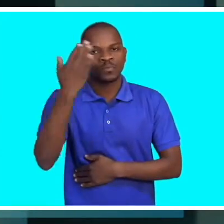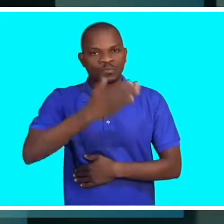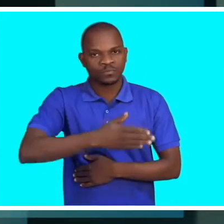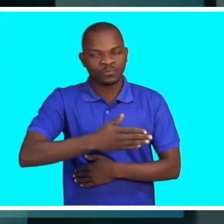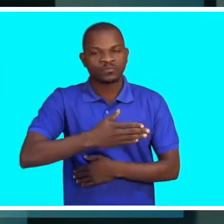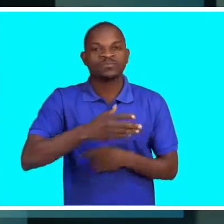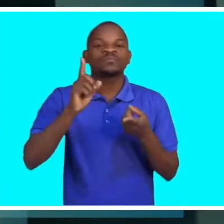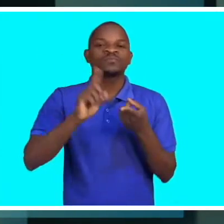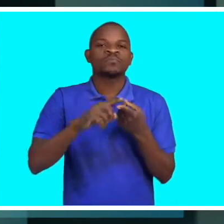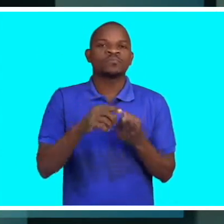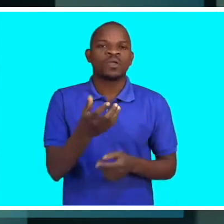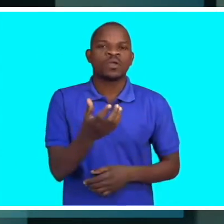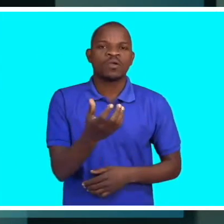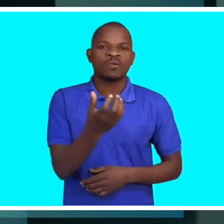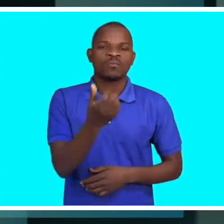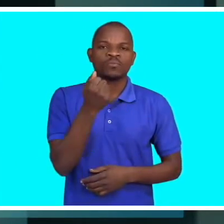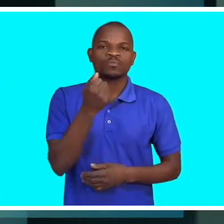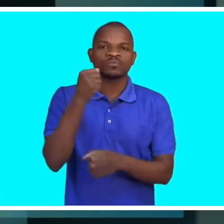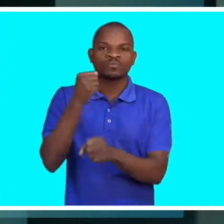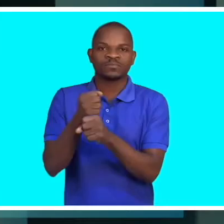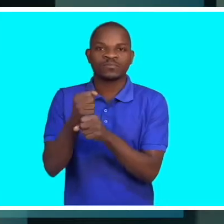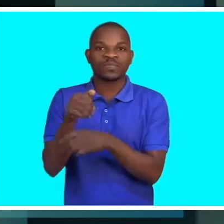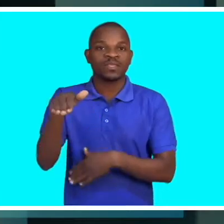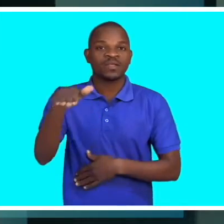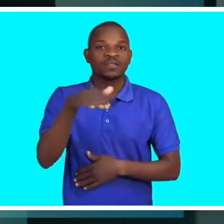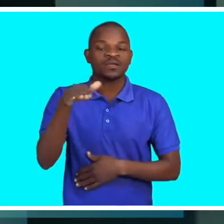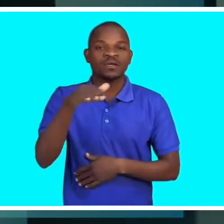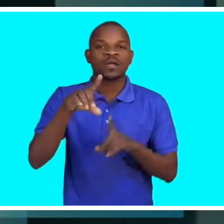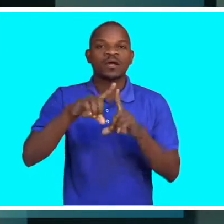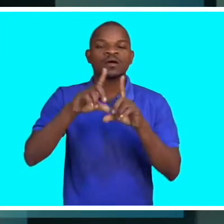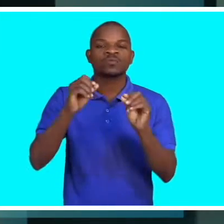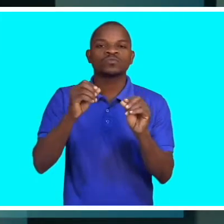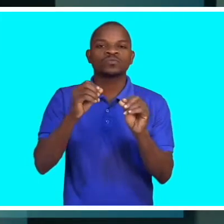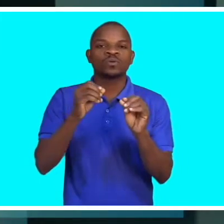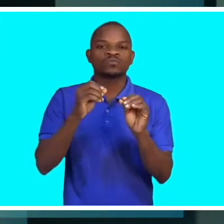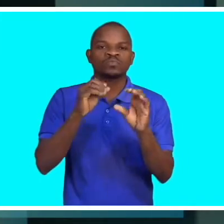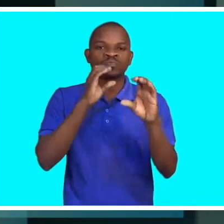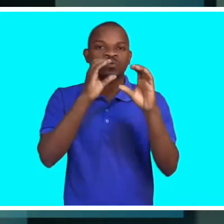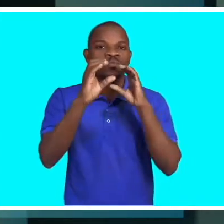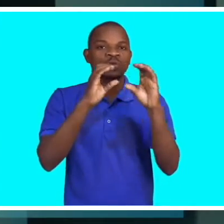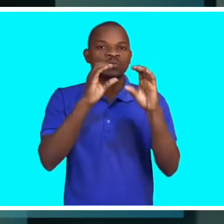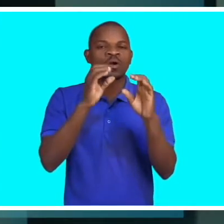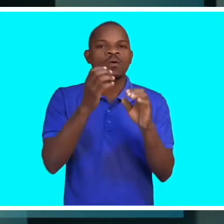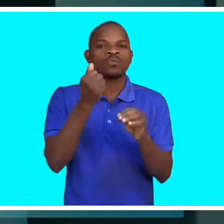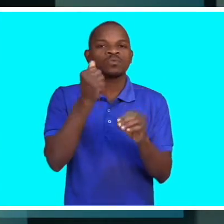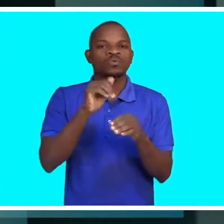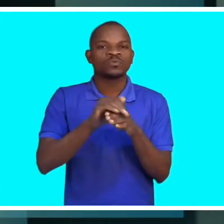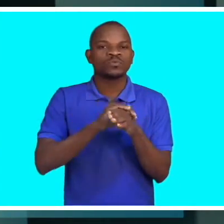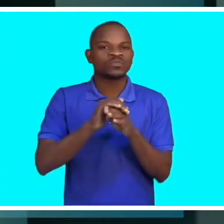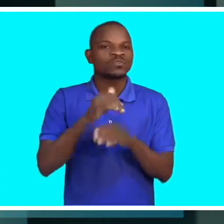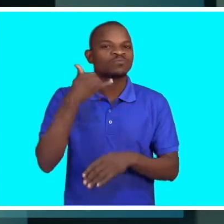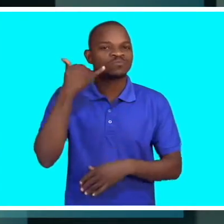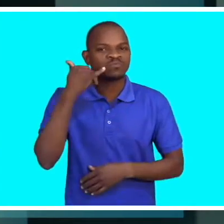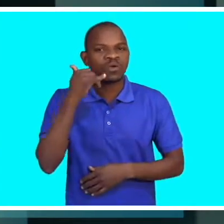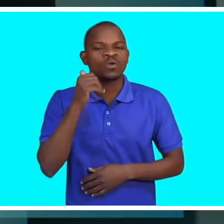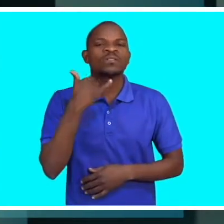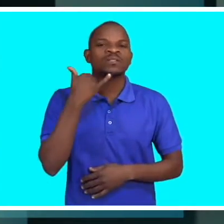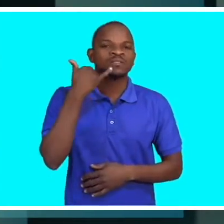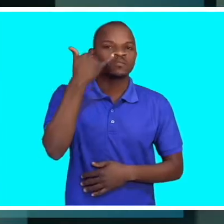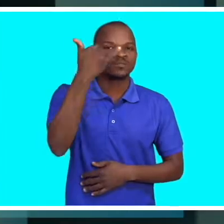cancelas, podem também intervir em áreas de informação, ele